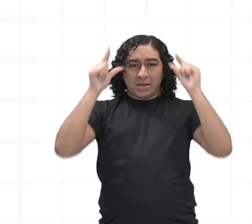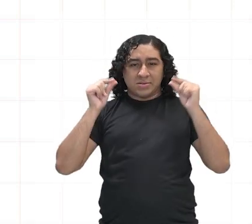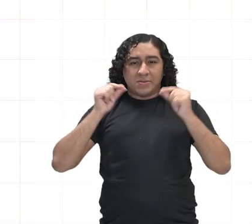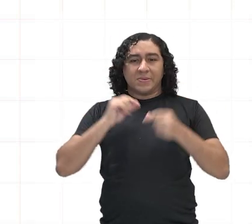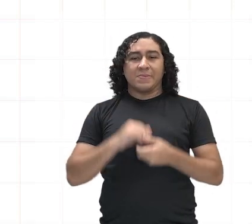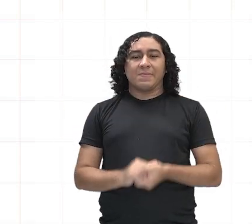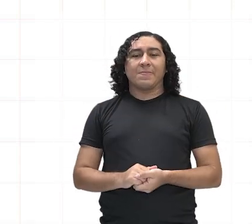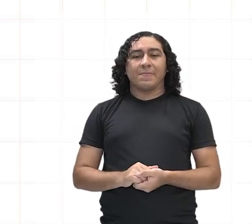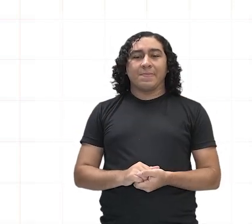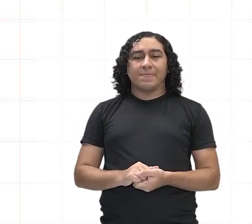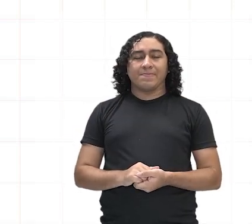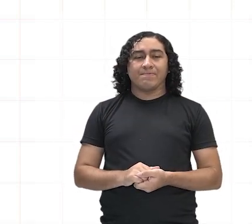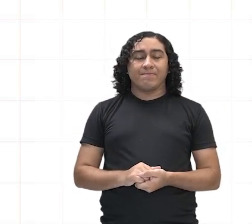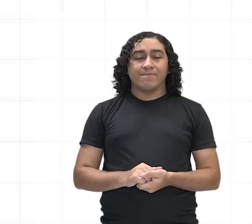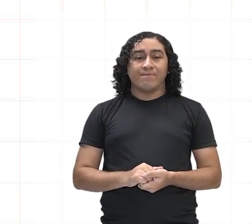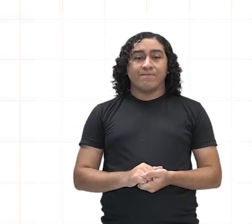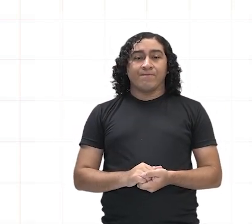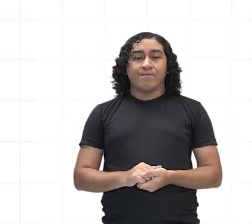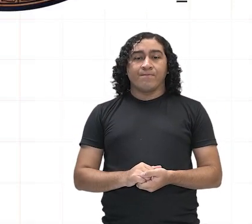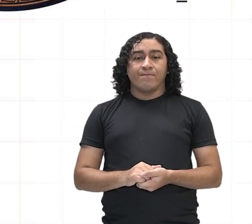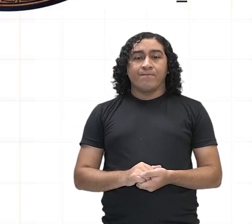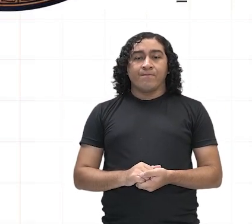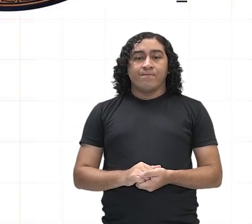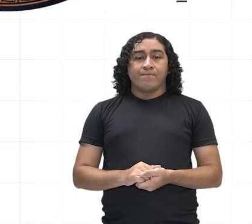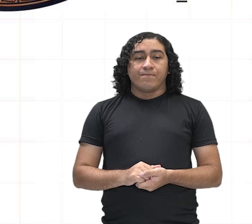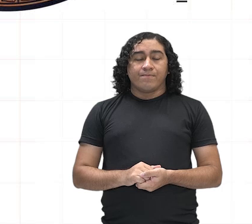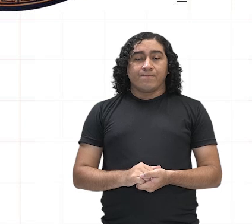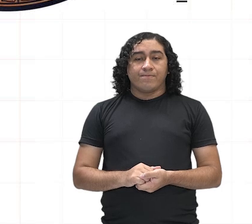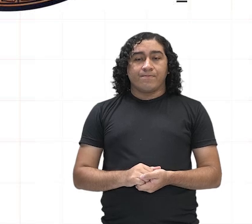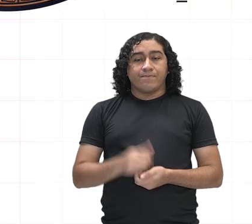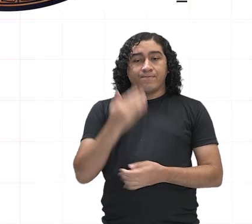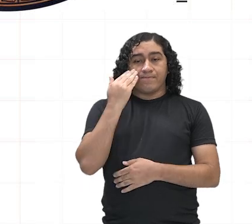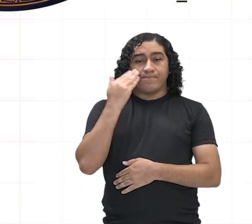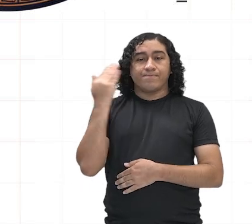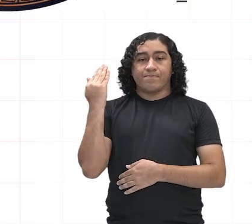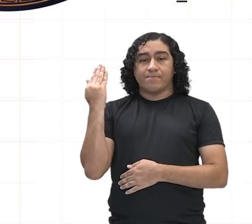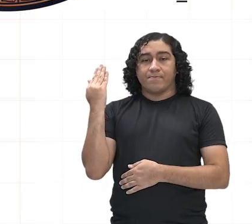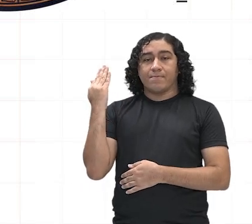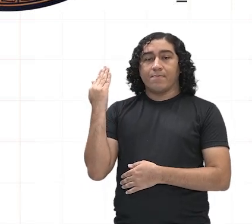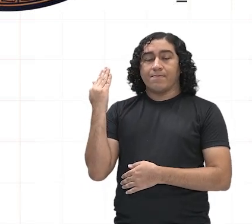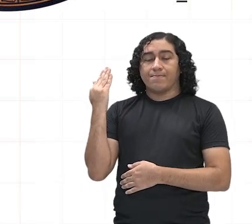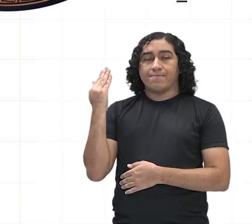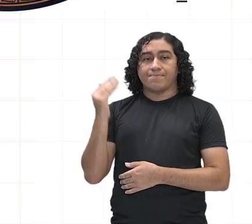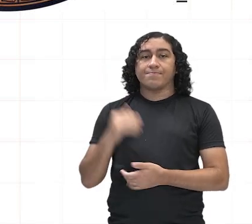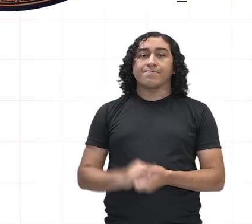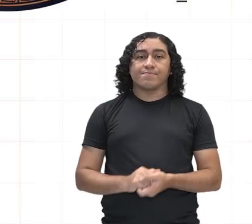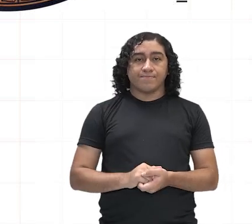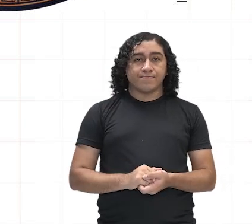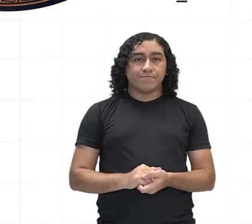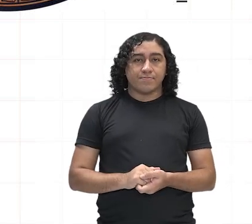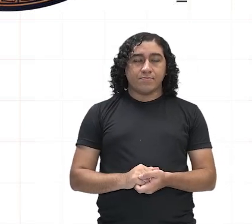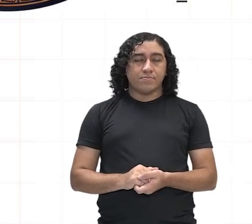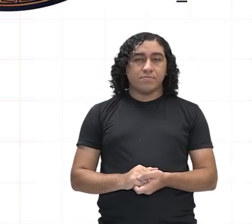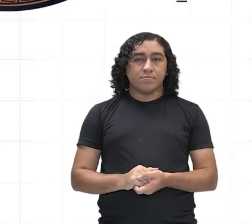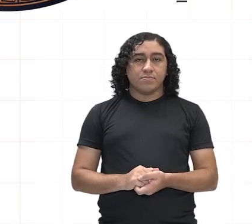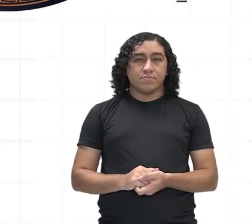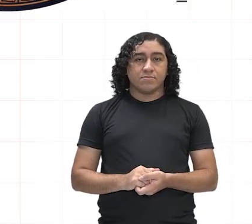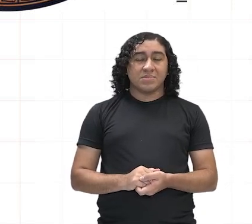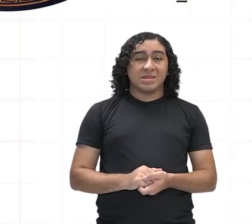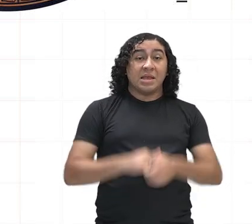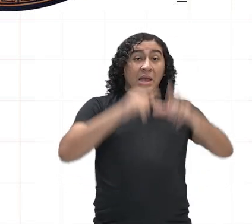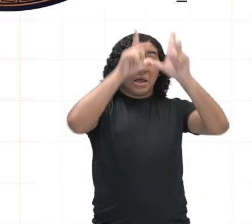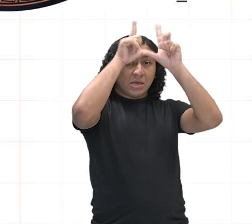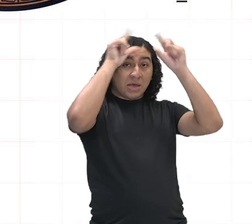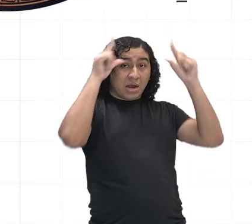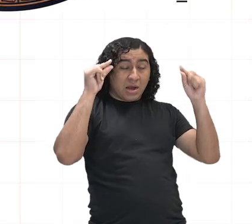só que foto interessante. Temos então agora, né, a briga entre gregos versus